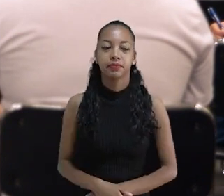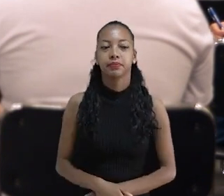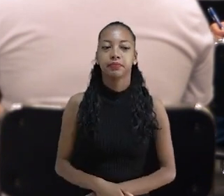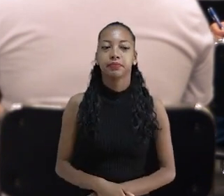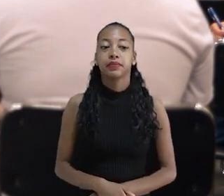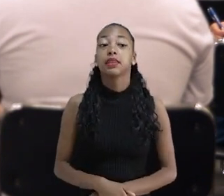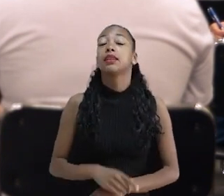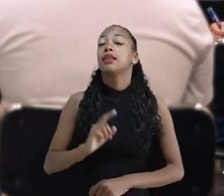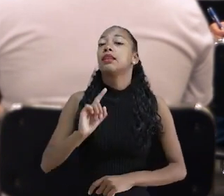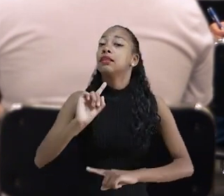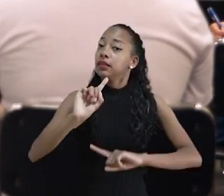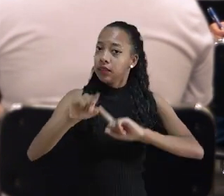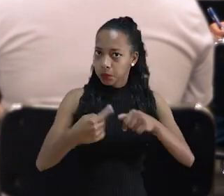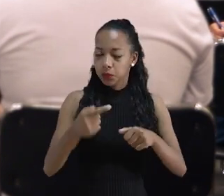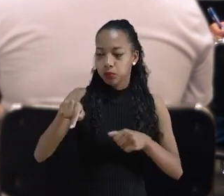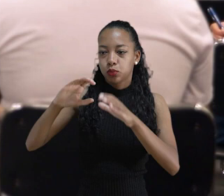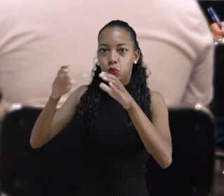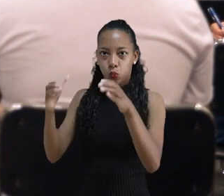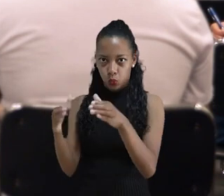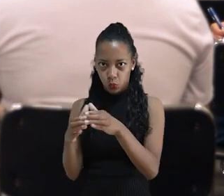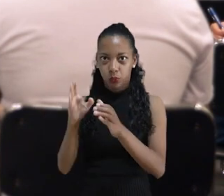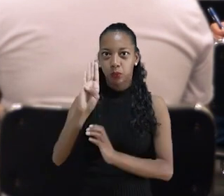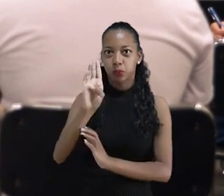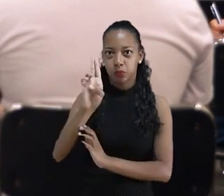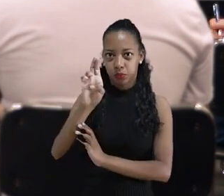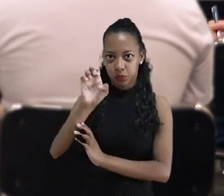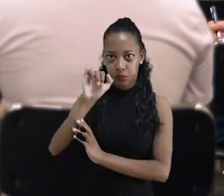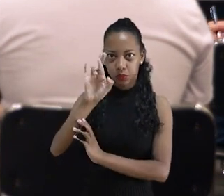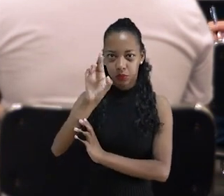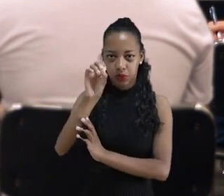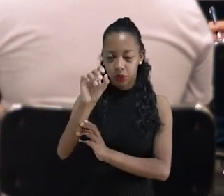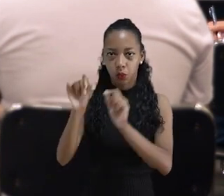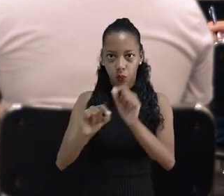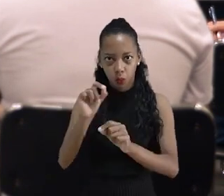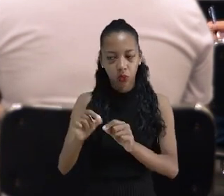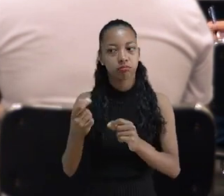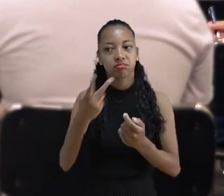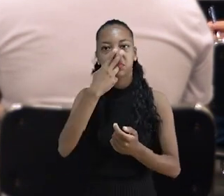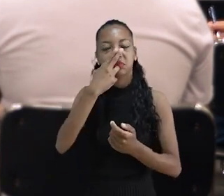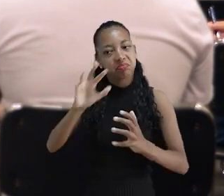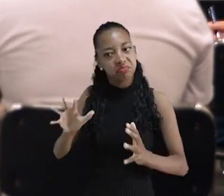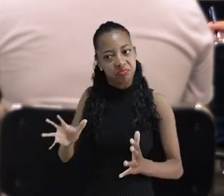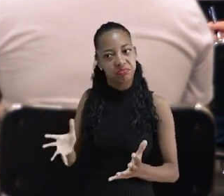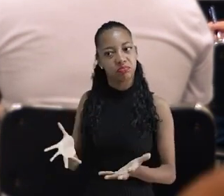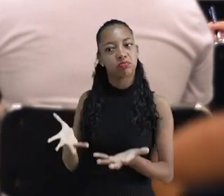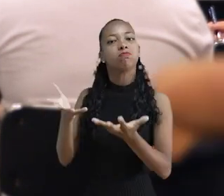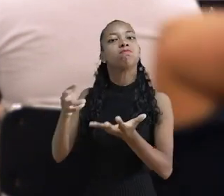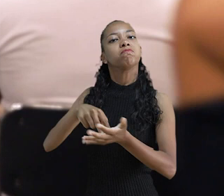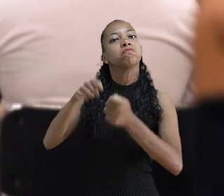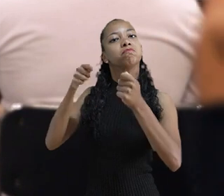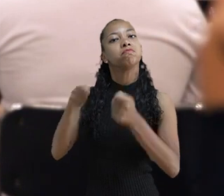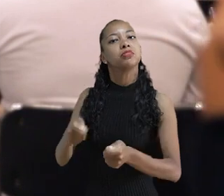Eh depois esse coletivo ele se consolida né no encontro